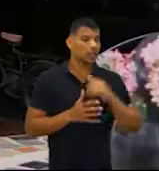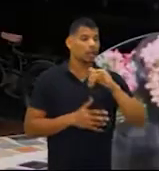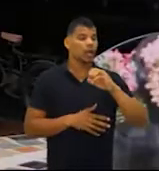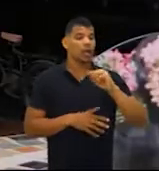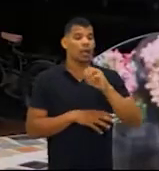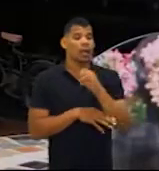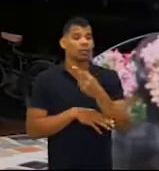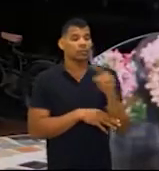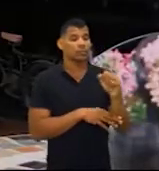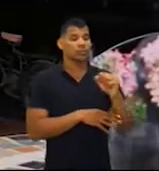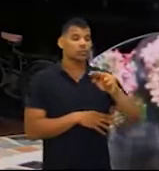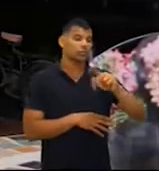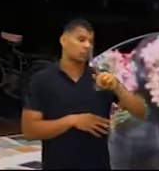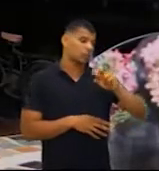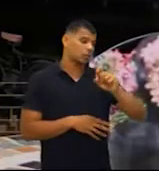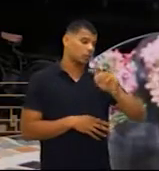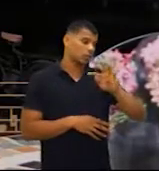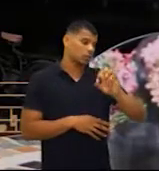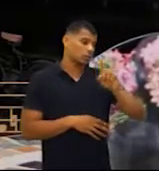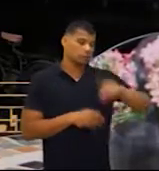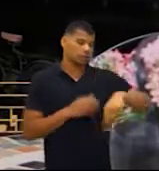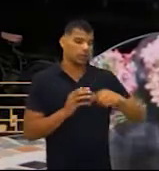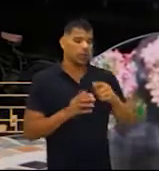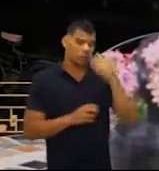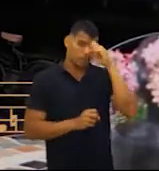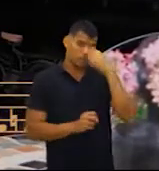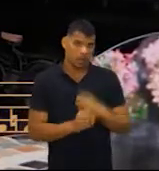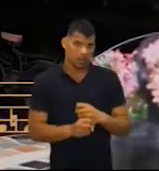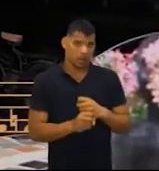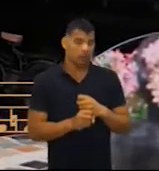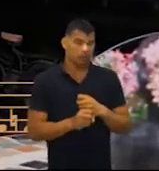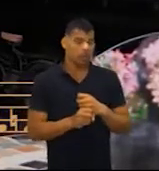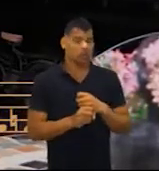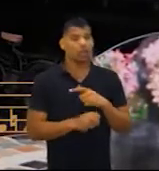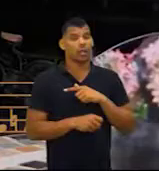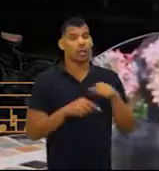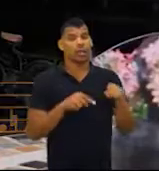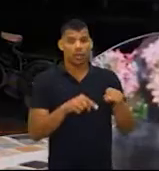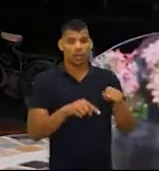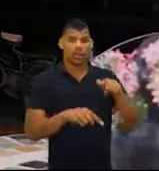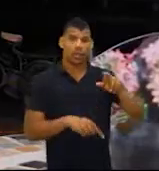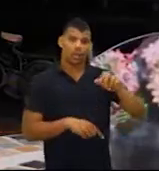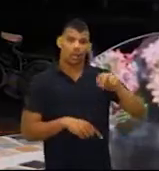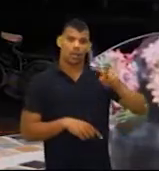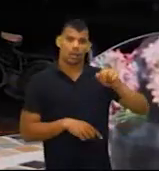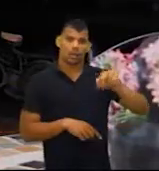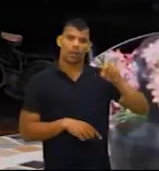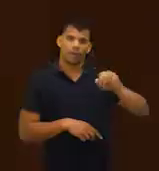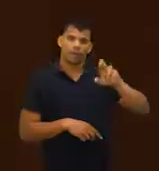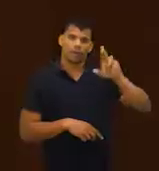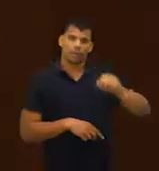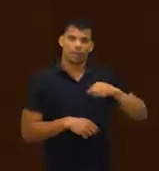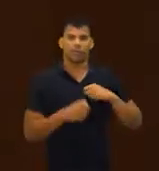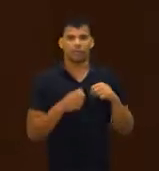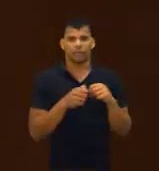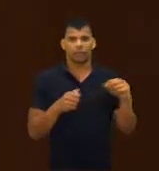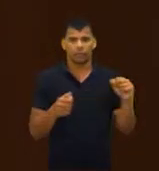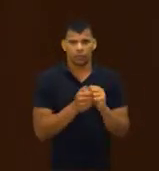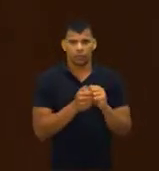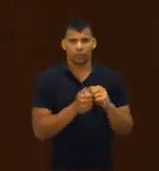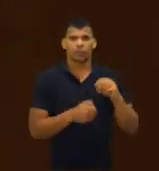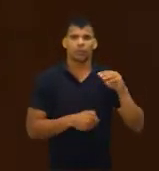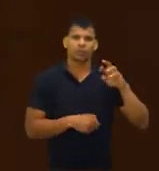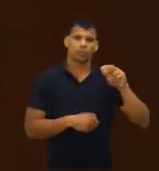parte de ator misturado com música acabou gerando um formato de espetáculo que eu faço há 30 anos. Então